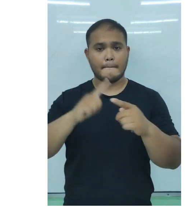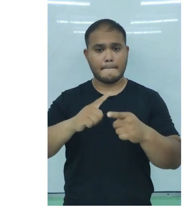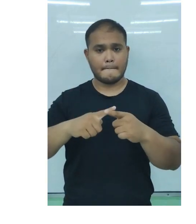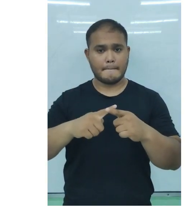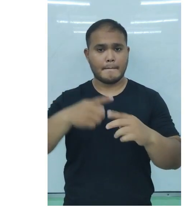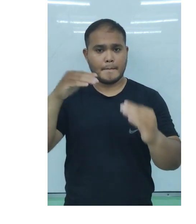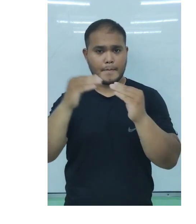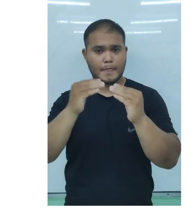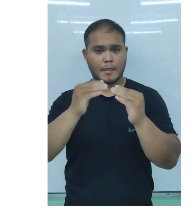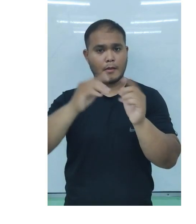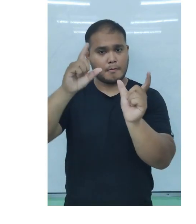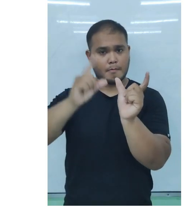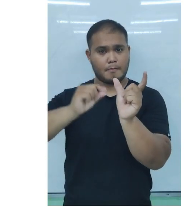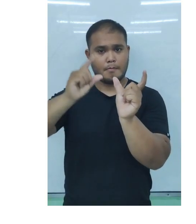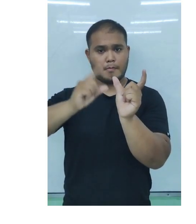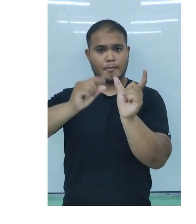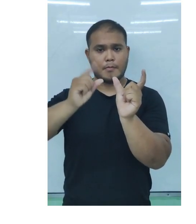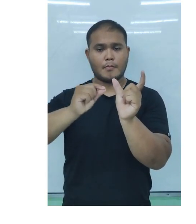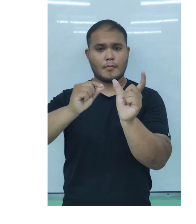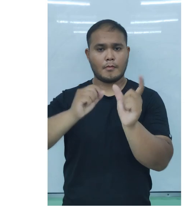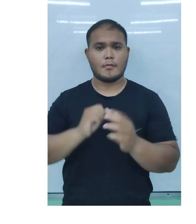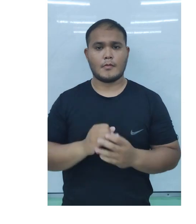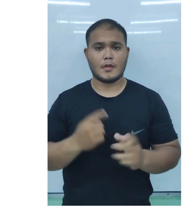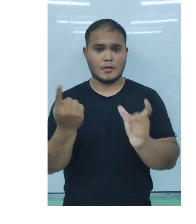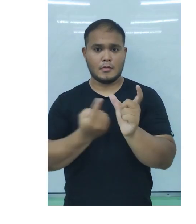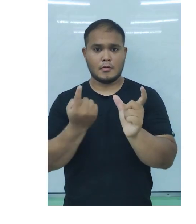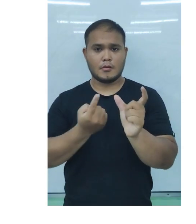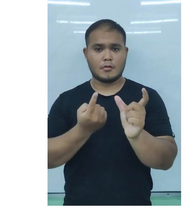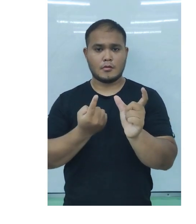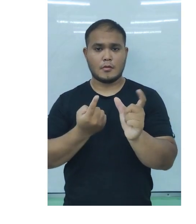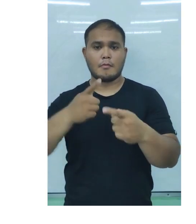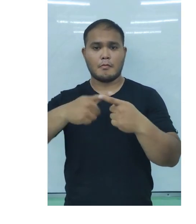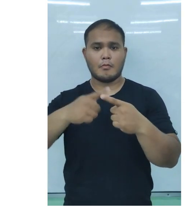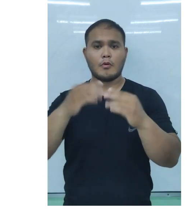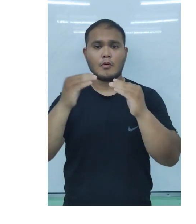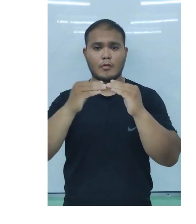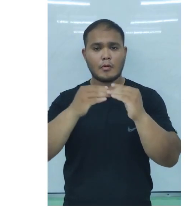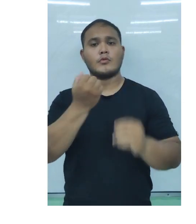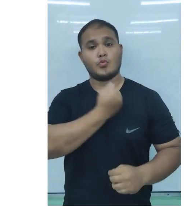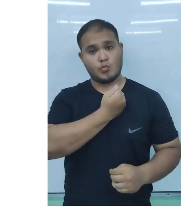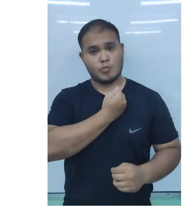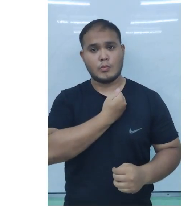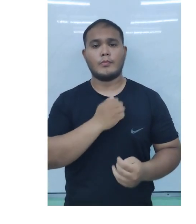número. Porque está aqui adjetivando o